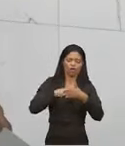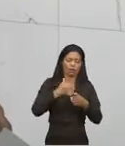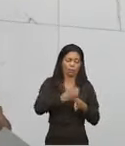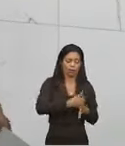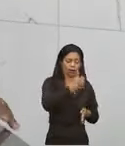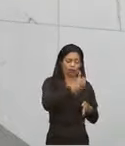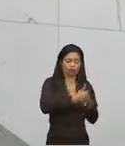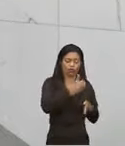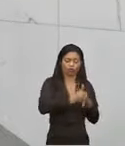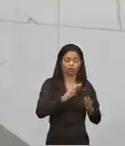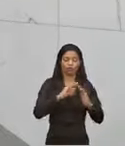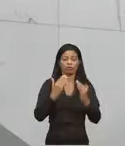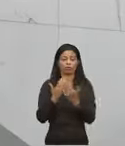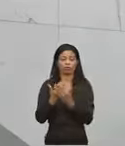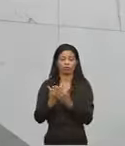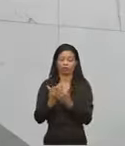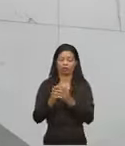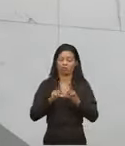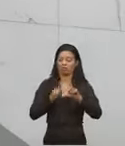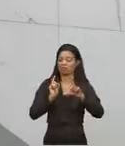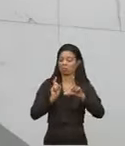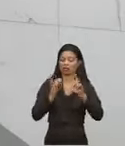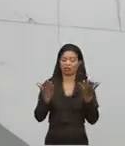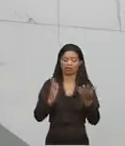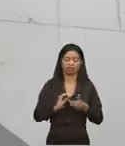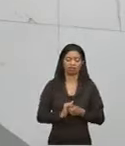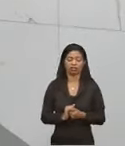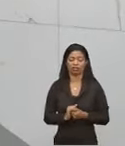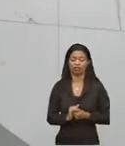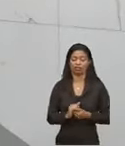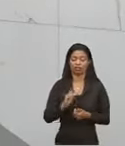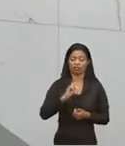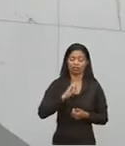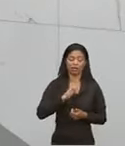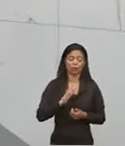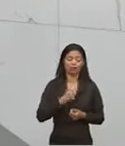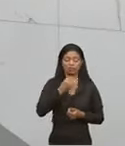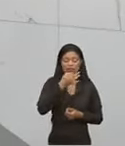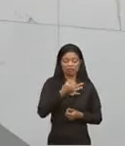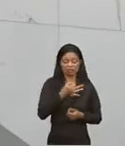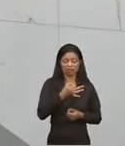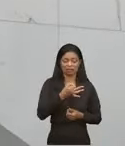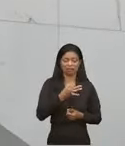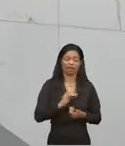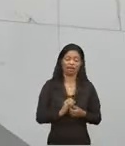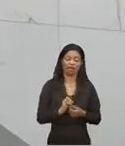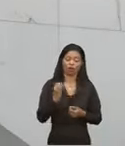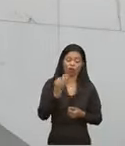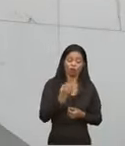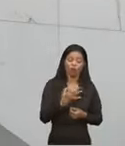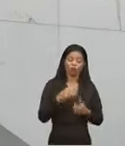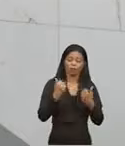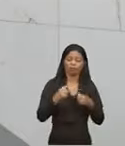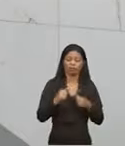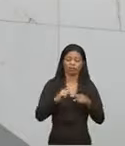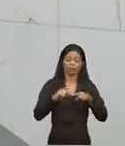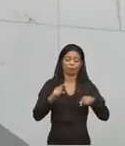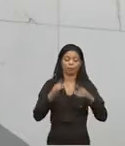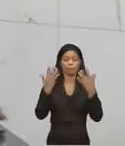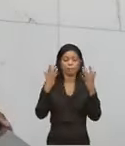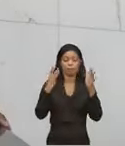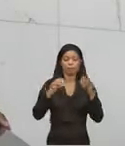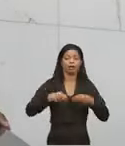Elisola. Independente, eu falo direto, vereador Tarkner, temos de antear quando é para se antear, mas temos de parabenizar quando